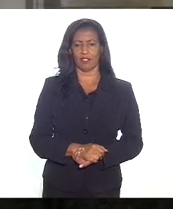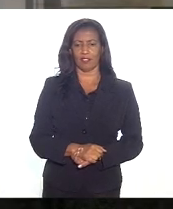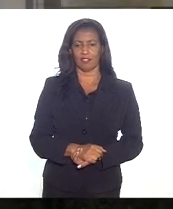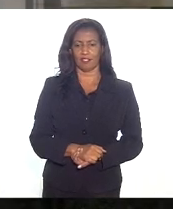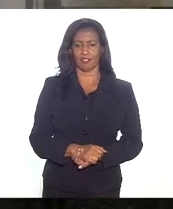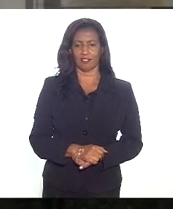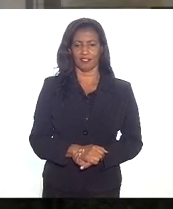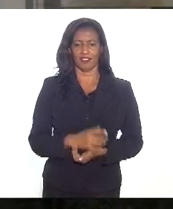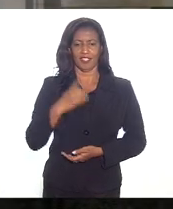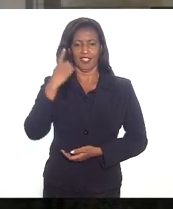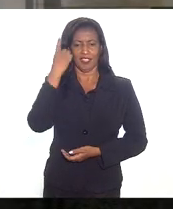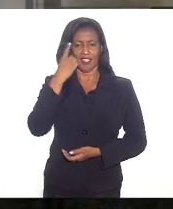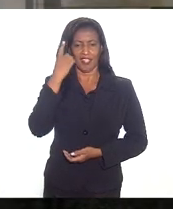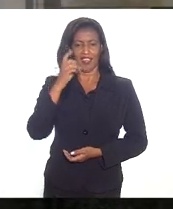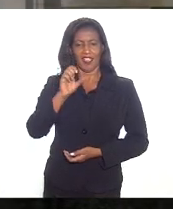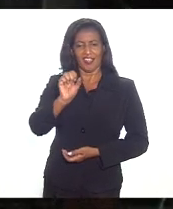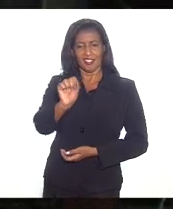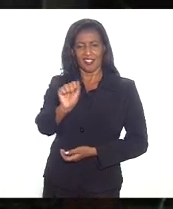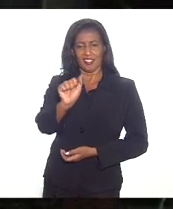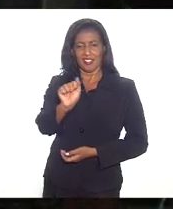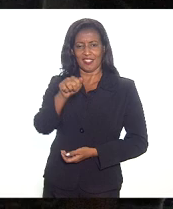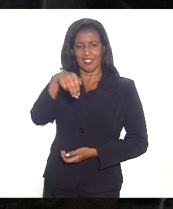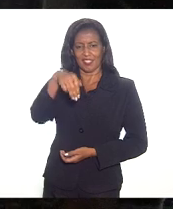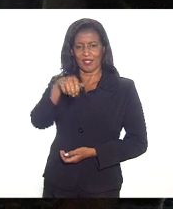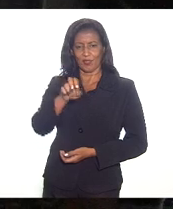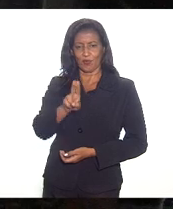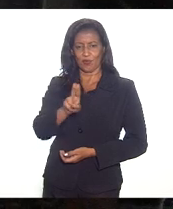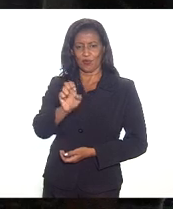Deputado Samuel Malafaia.